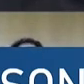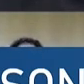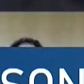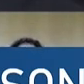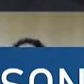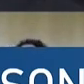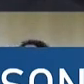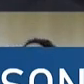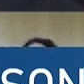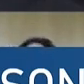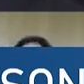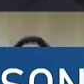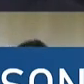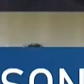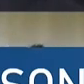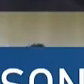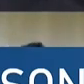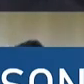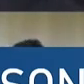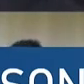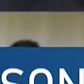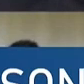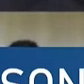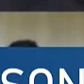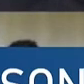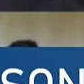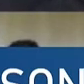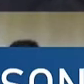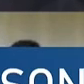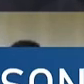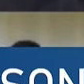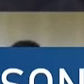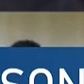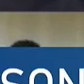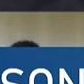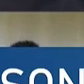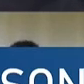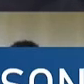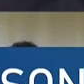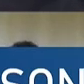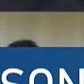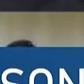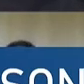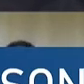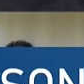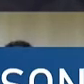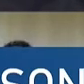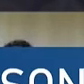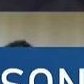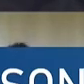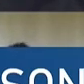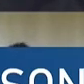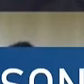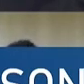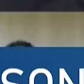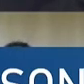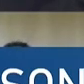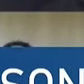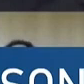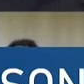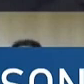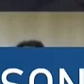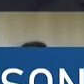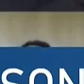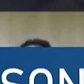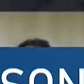novos passos. Isso seria errado e impossível. O que eu posso afirmar, senhoras e senhores, que haverá novos